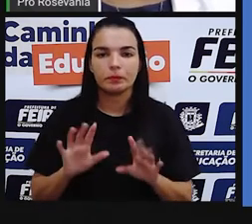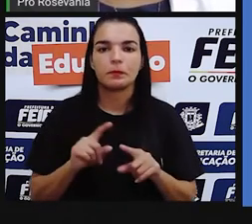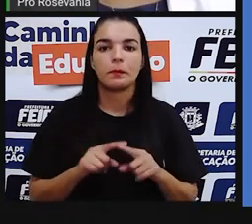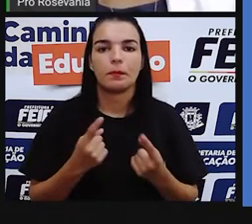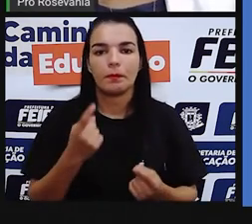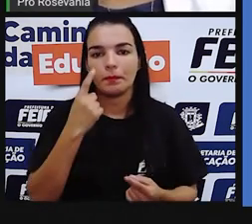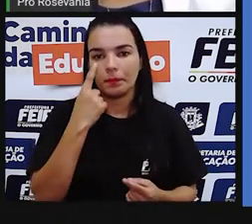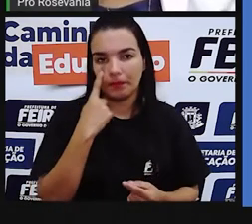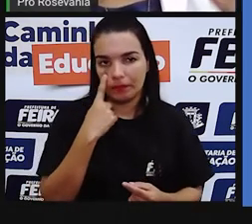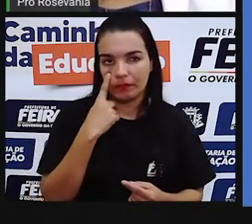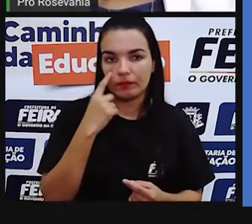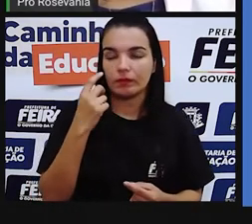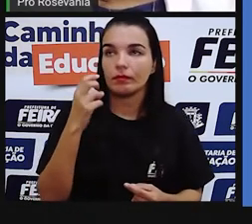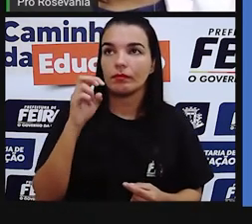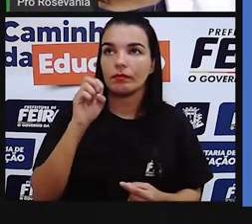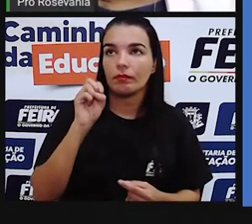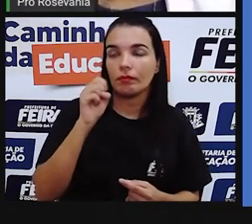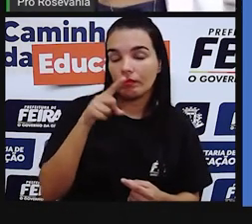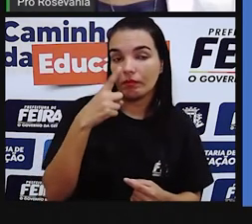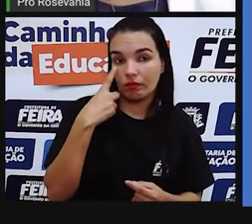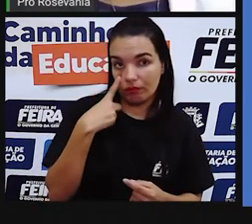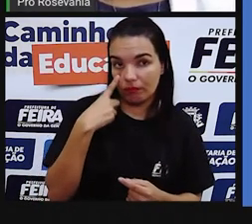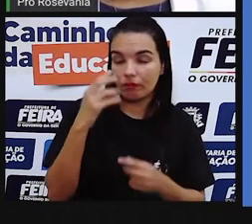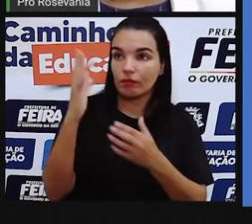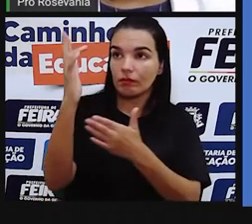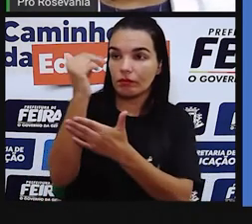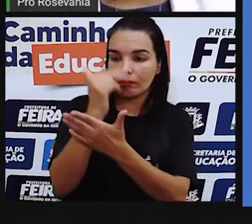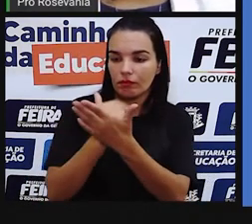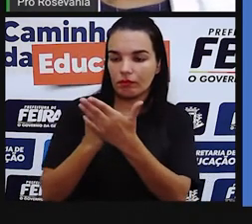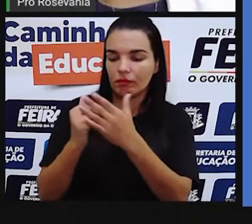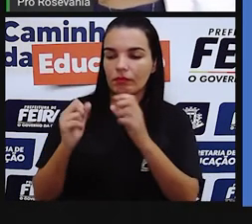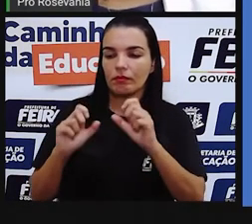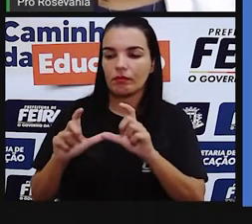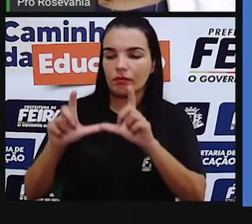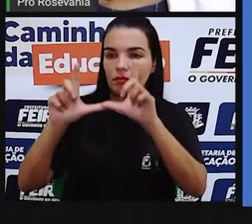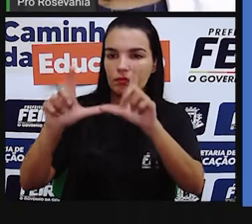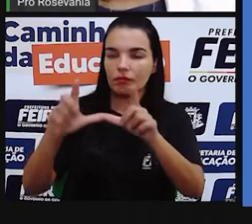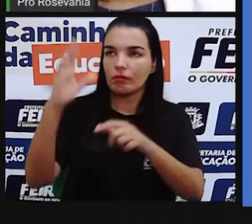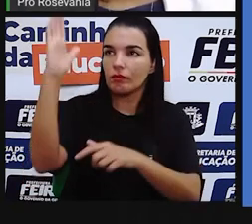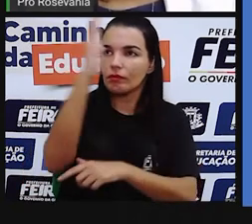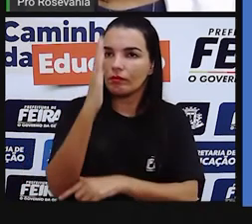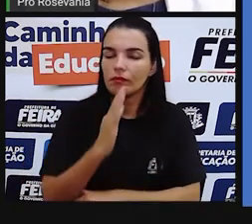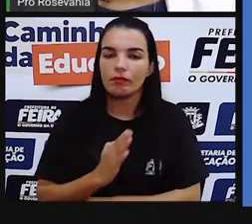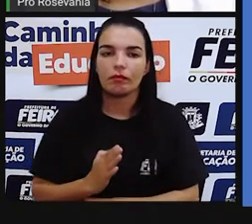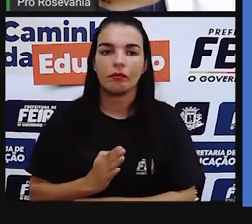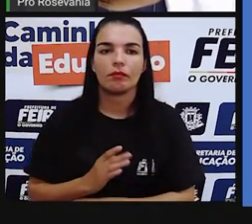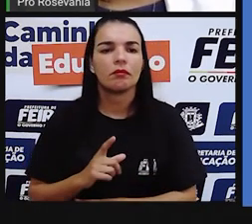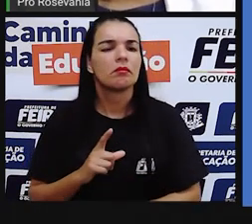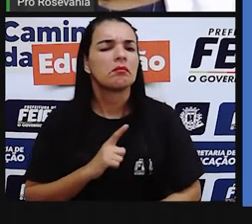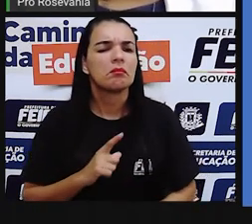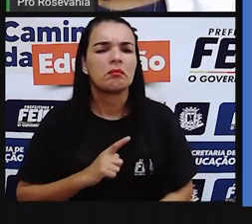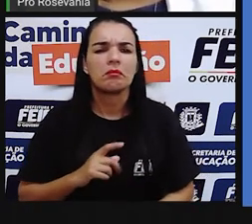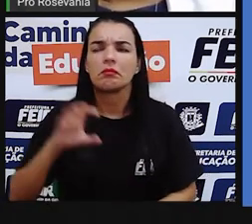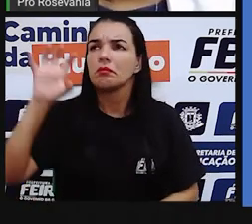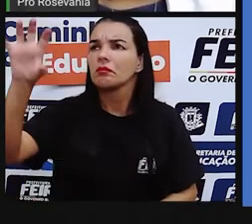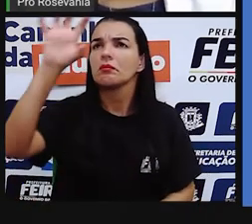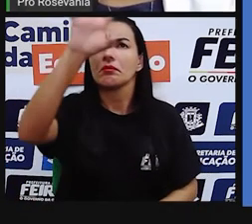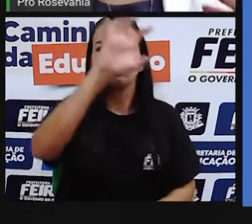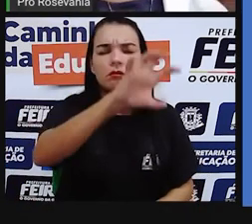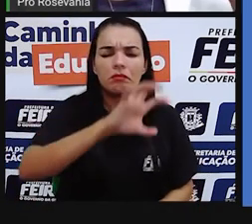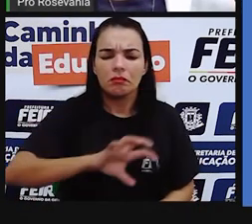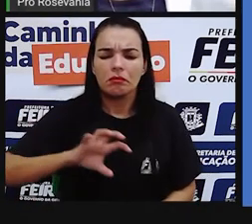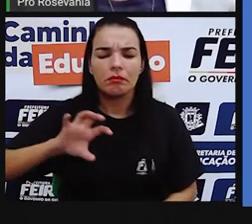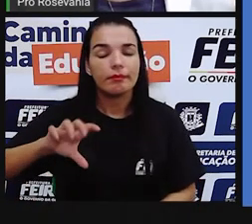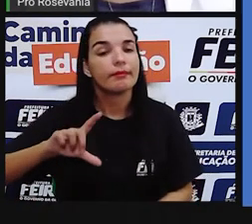os cantos da idade brasileira e nós enxergamos influência dos povos, né, portugueses, dos povos